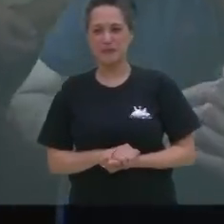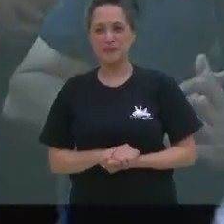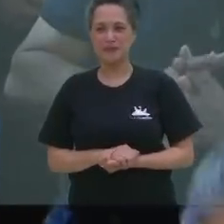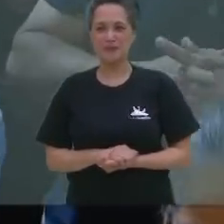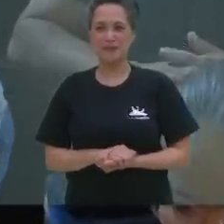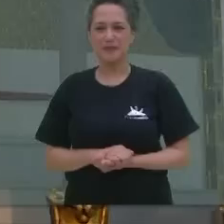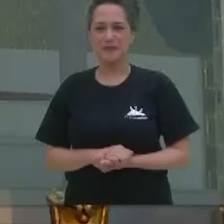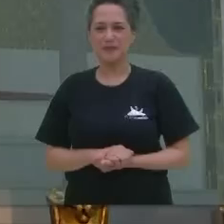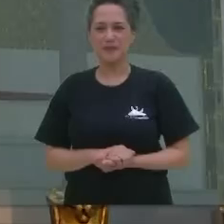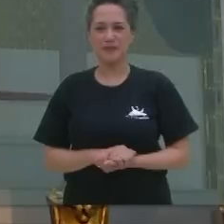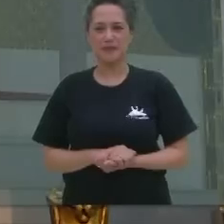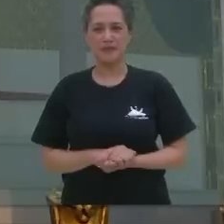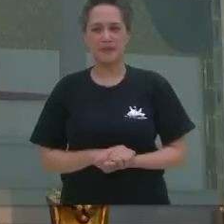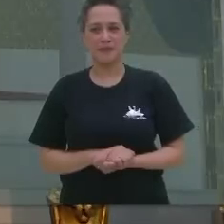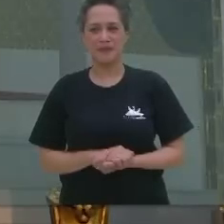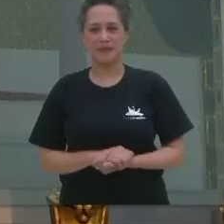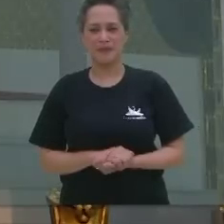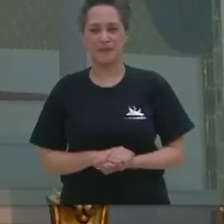morar.